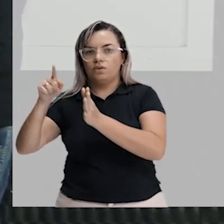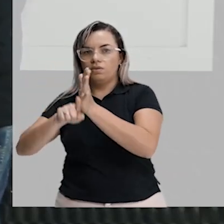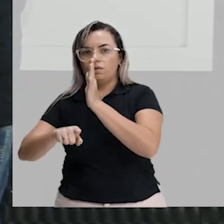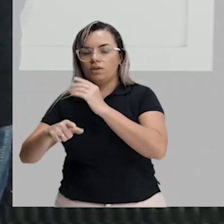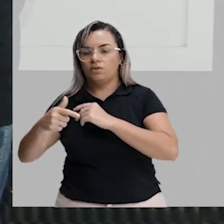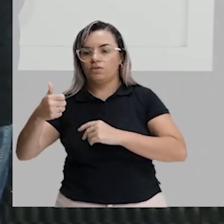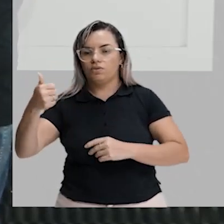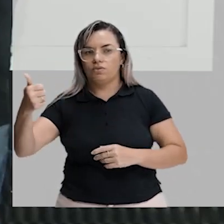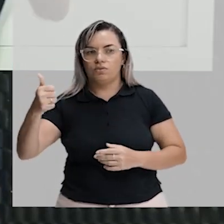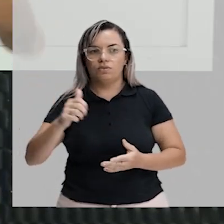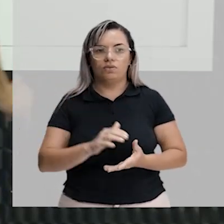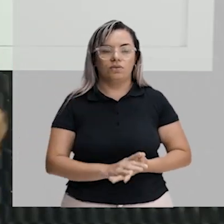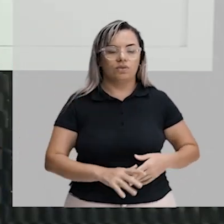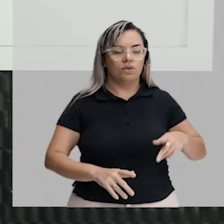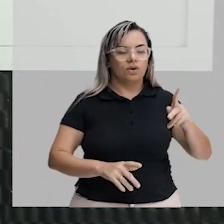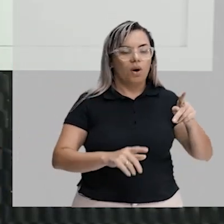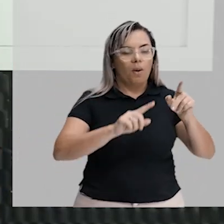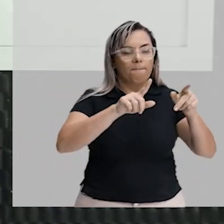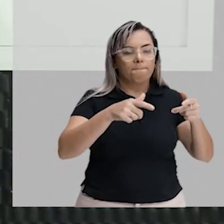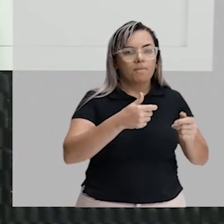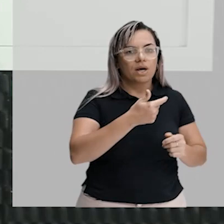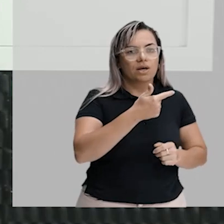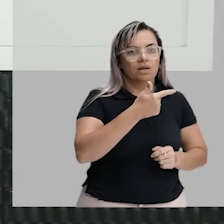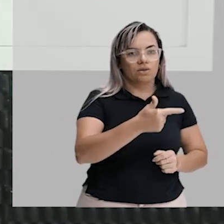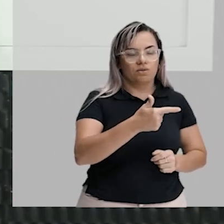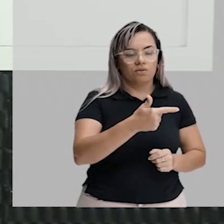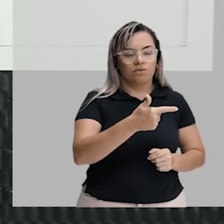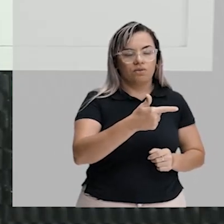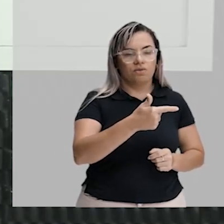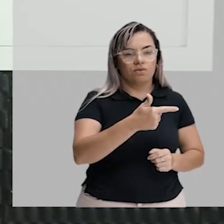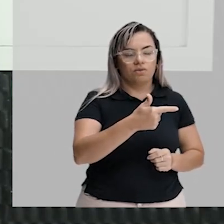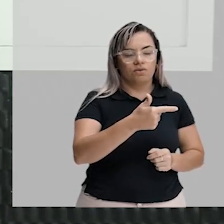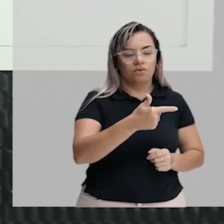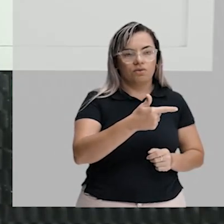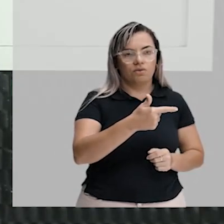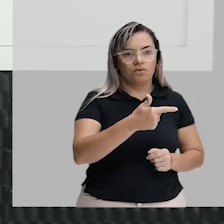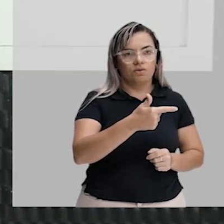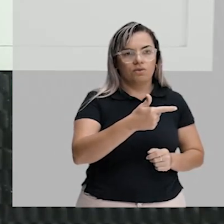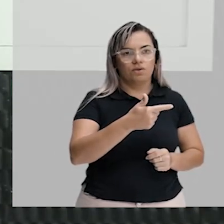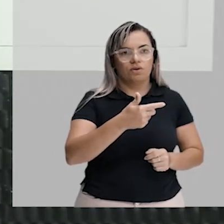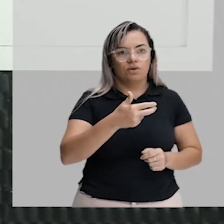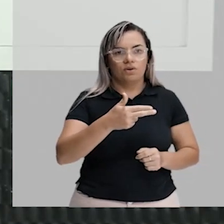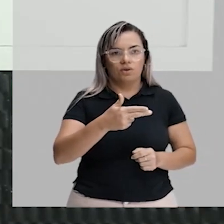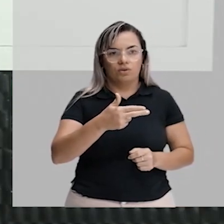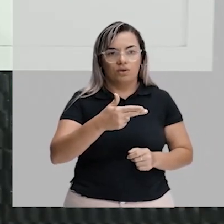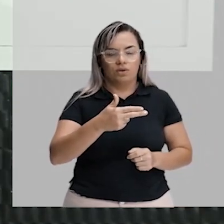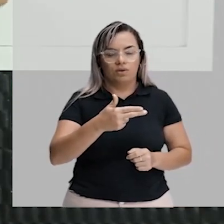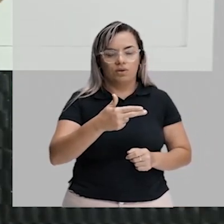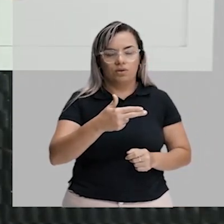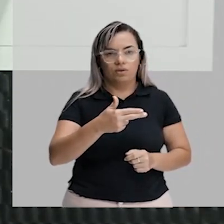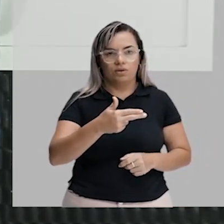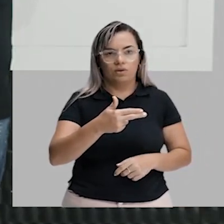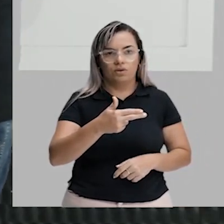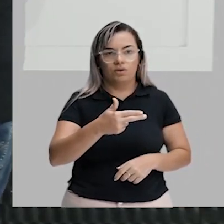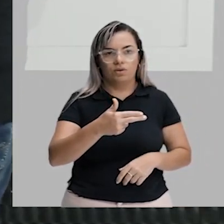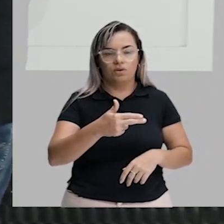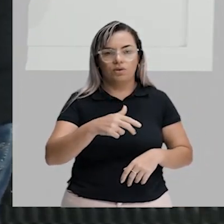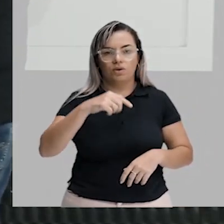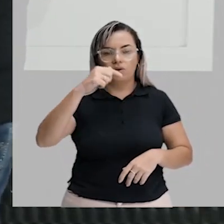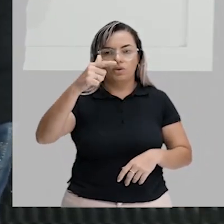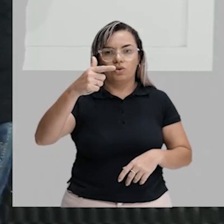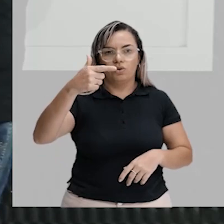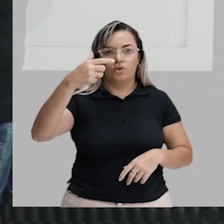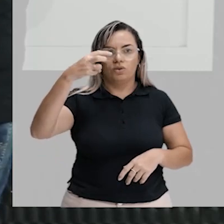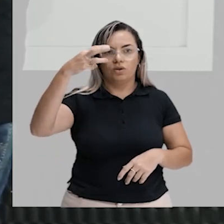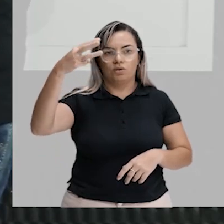vai ser igual. 2 ao cubo, turma, dá 8, né? 8 multiplicado por menos 4 dá